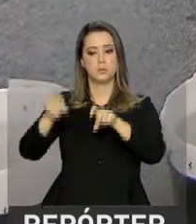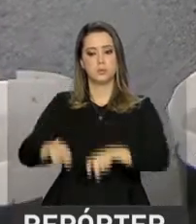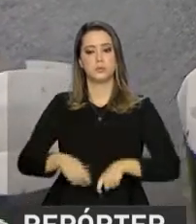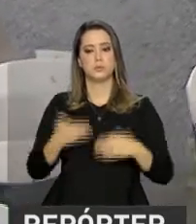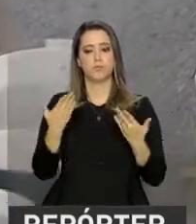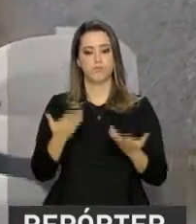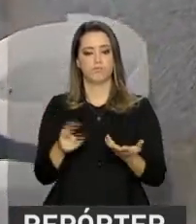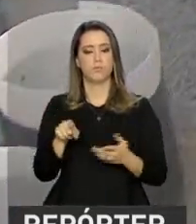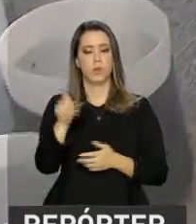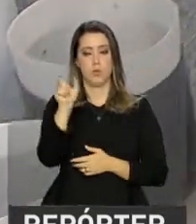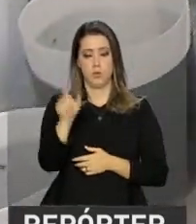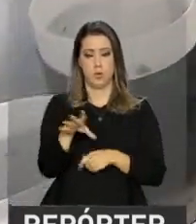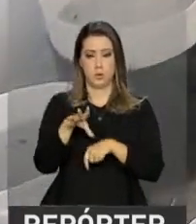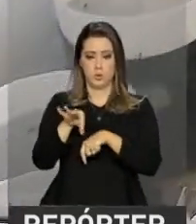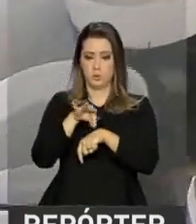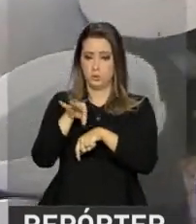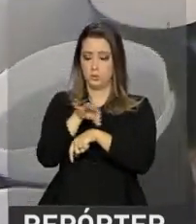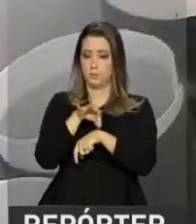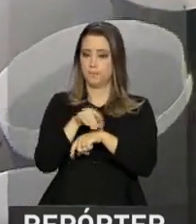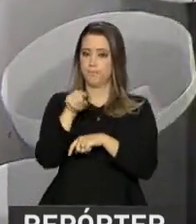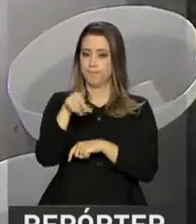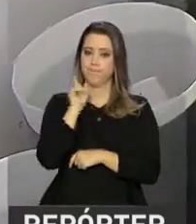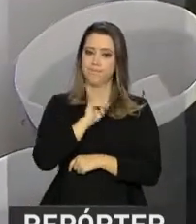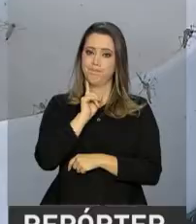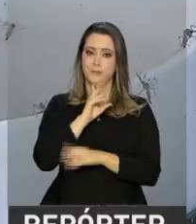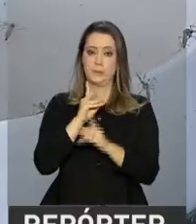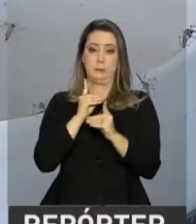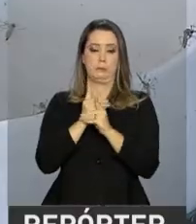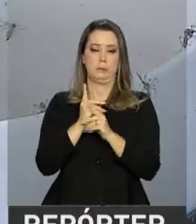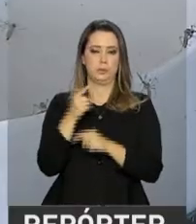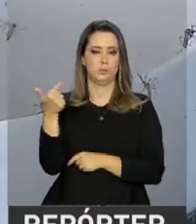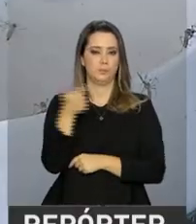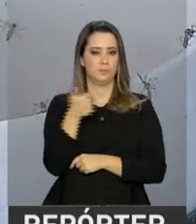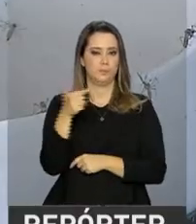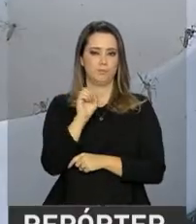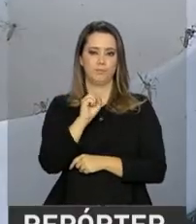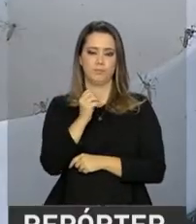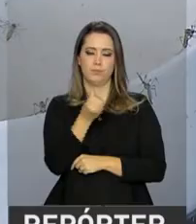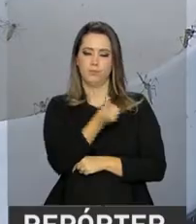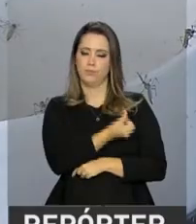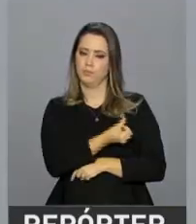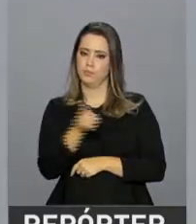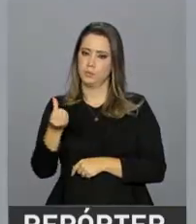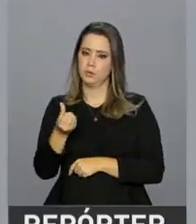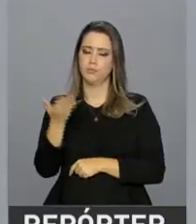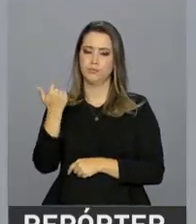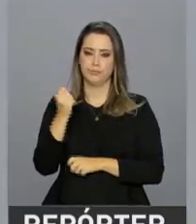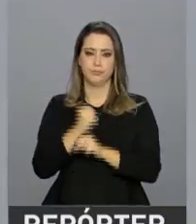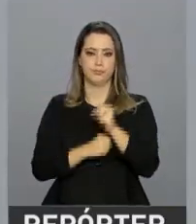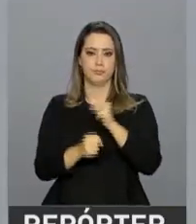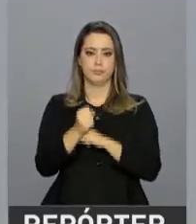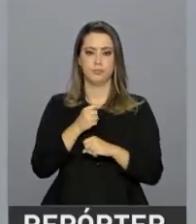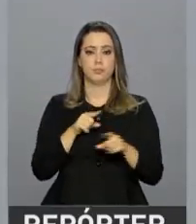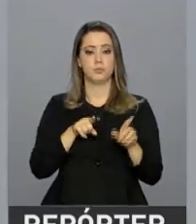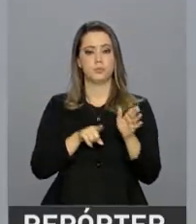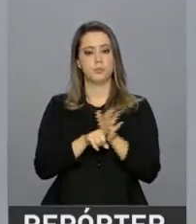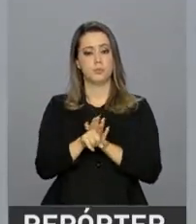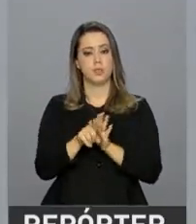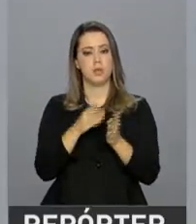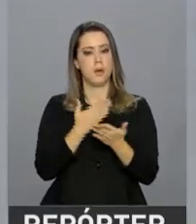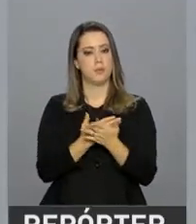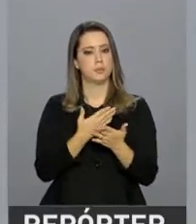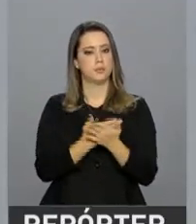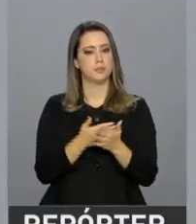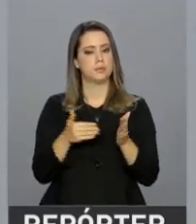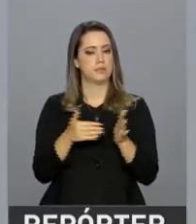do mosquito infectado foram colhidas em Minas Gerais no segundo semestre do ano passado e a pesquisa deve se estender